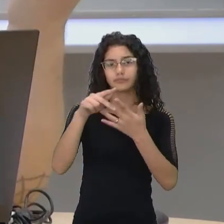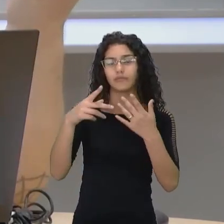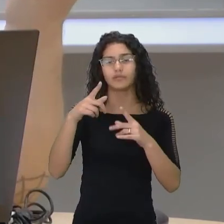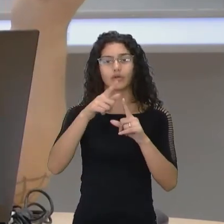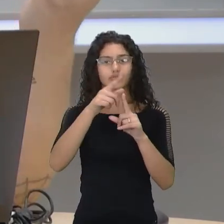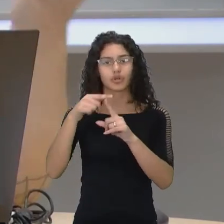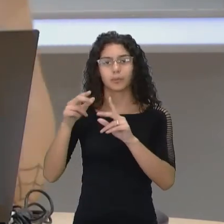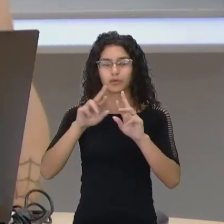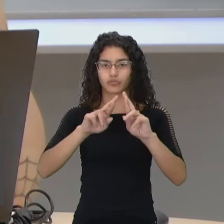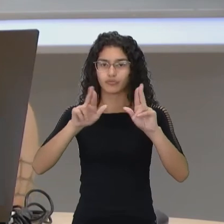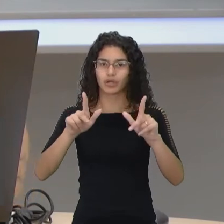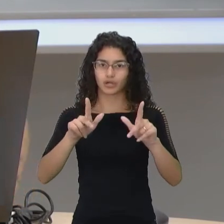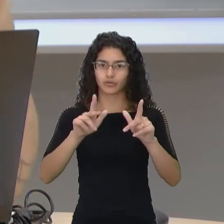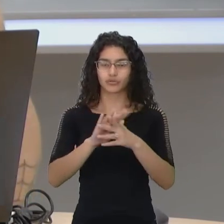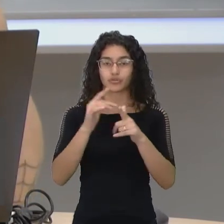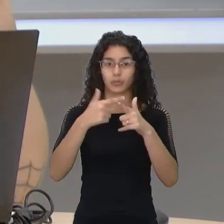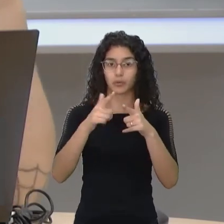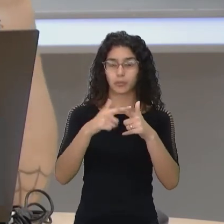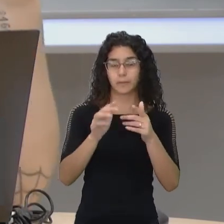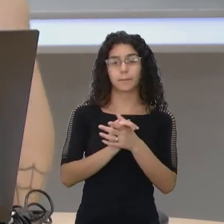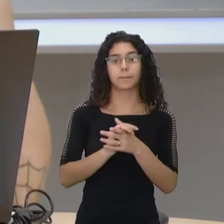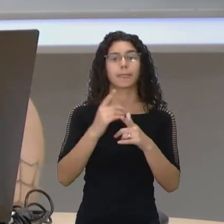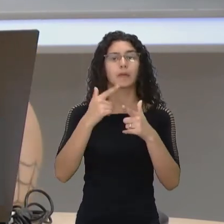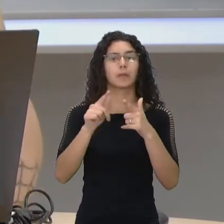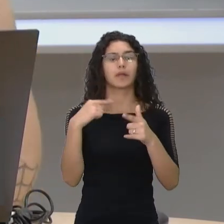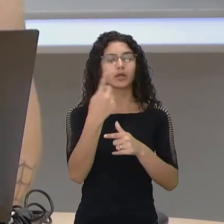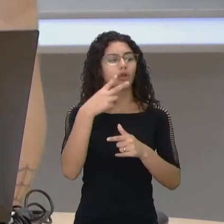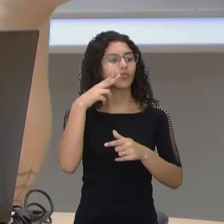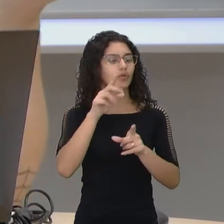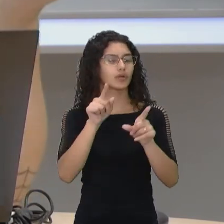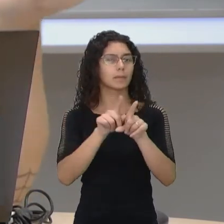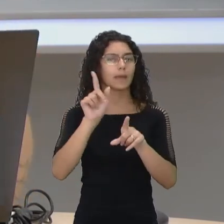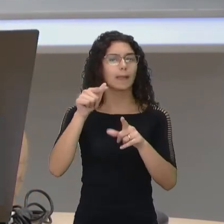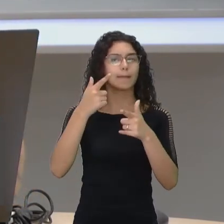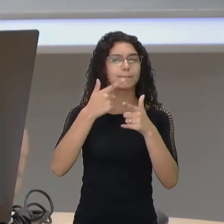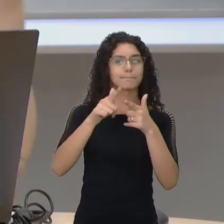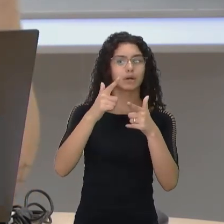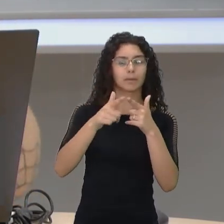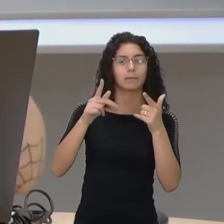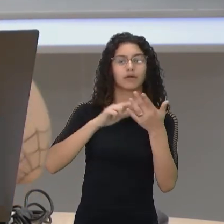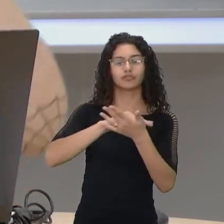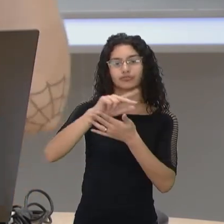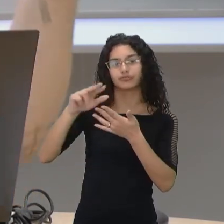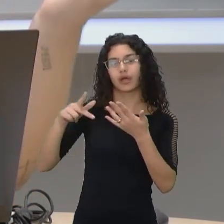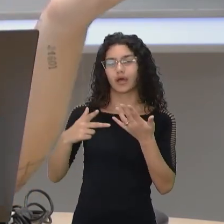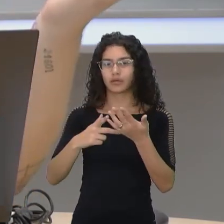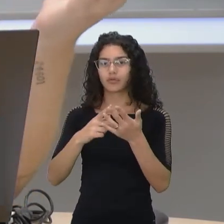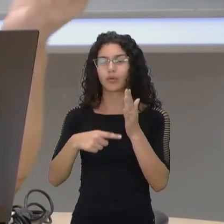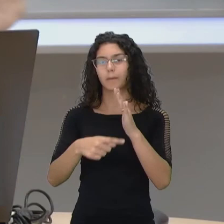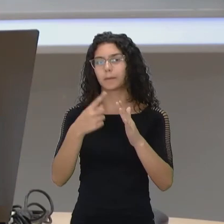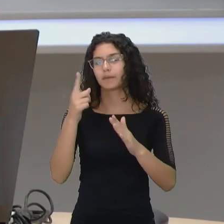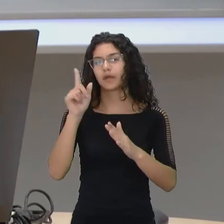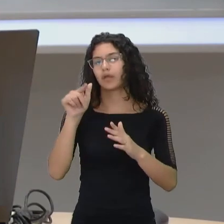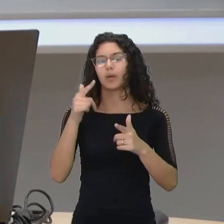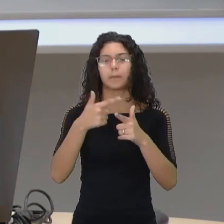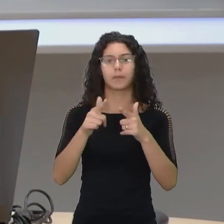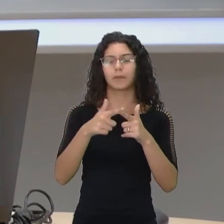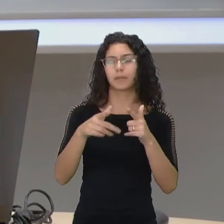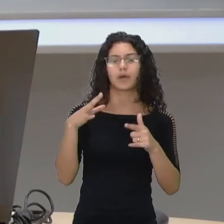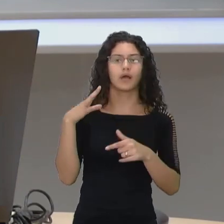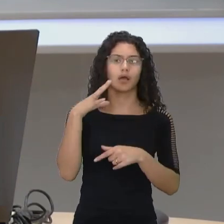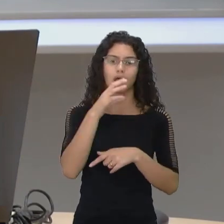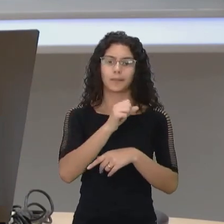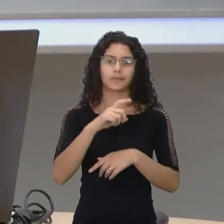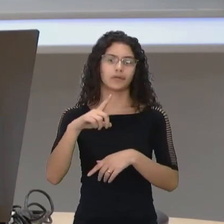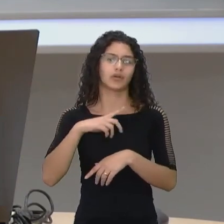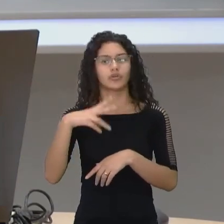tipos de problemas, né, pessoal? Esses problemas que a gente viu aqui foram problemas de diferentes tipos. O primeiro era um problema bem prático